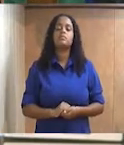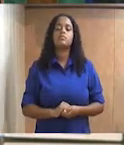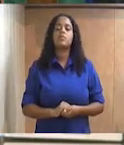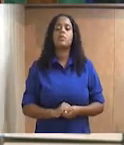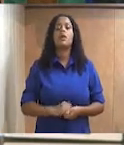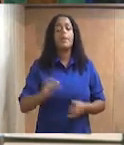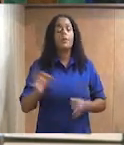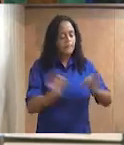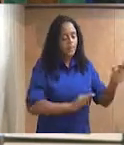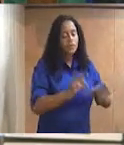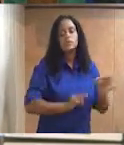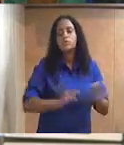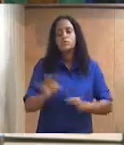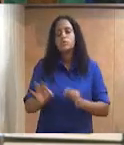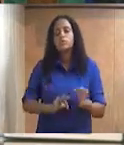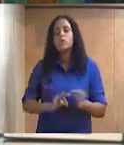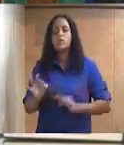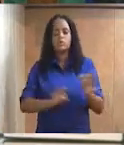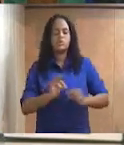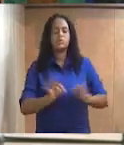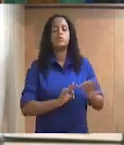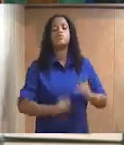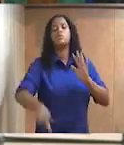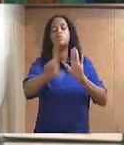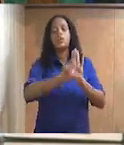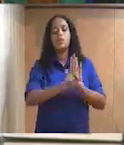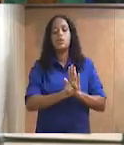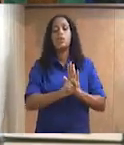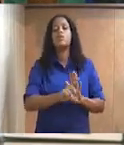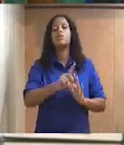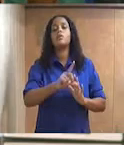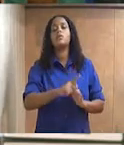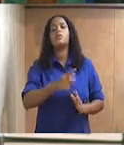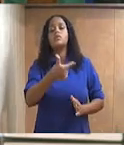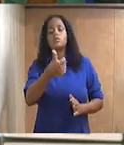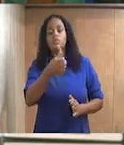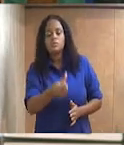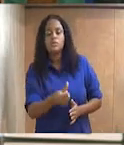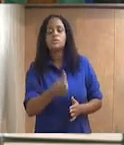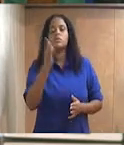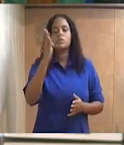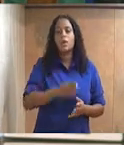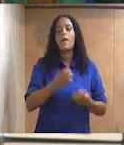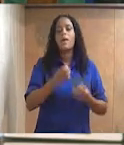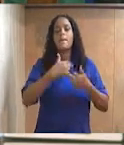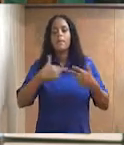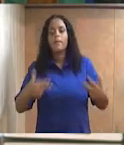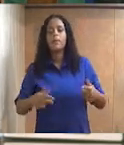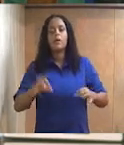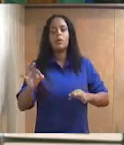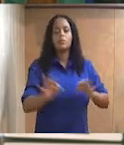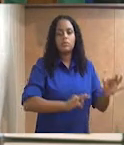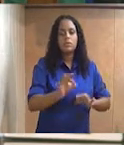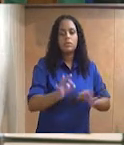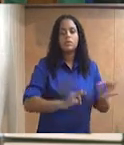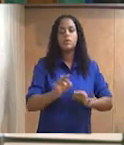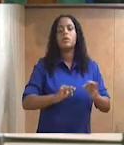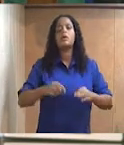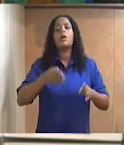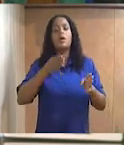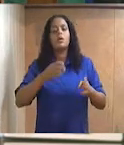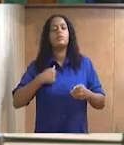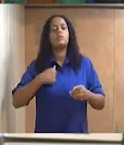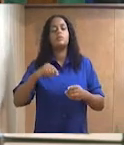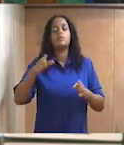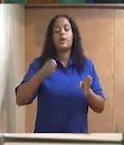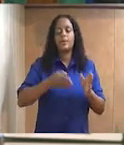Projeto de lei número 302 de 2016, da mesa executiva, dispondo sobre reajuste salarial dos servidores da Câmara